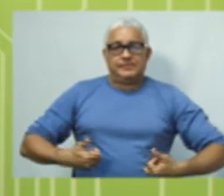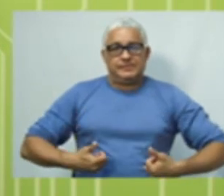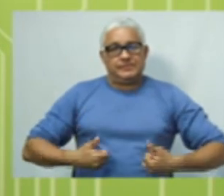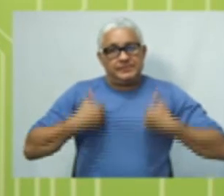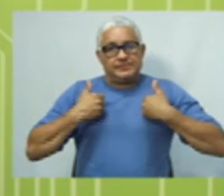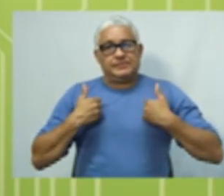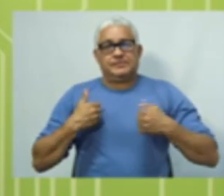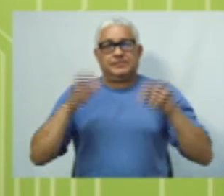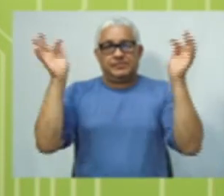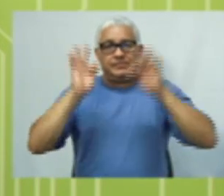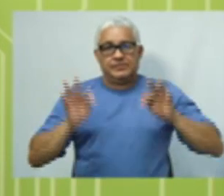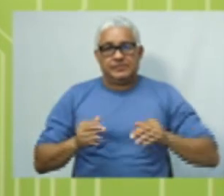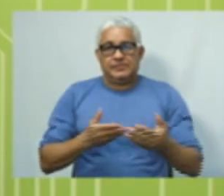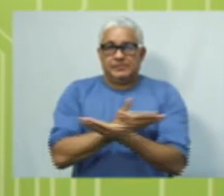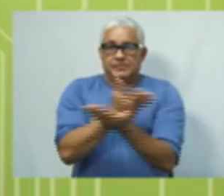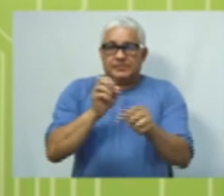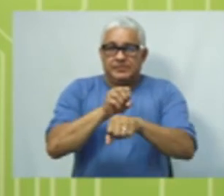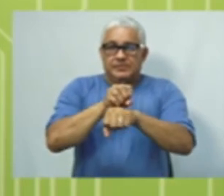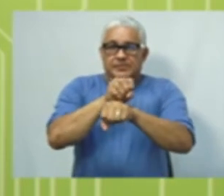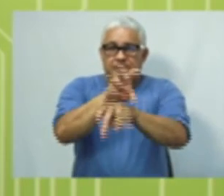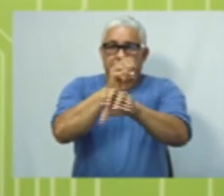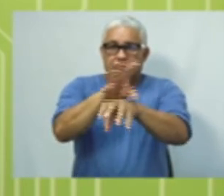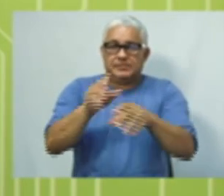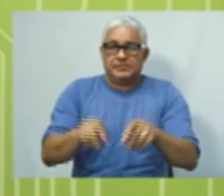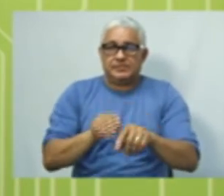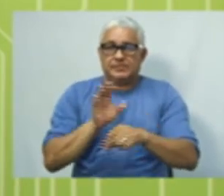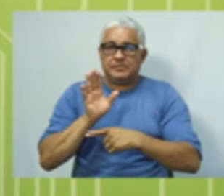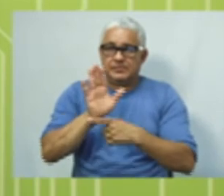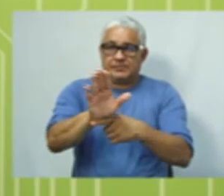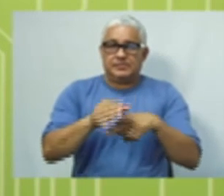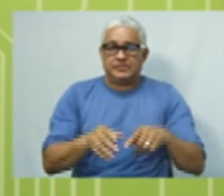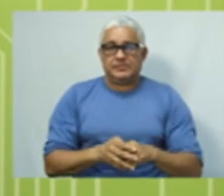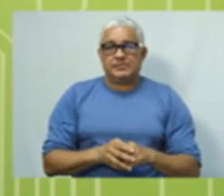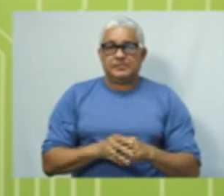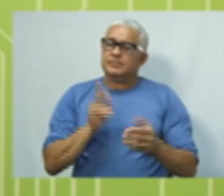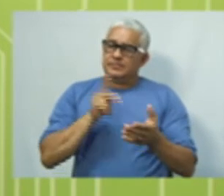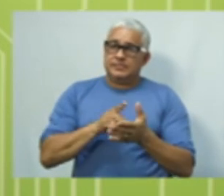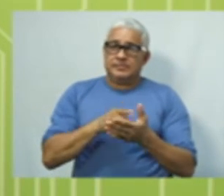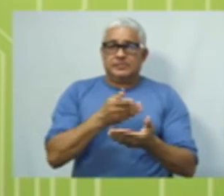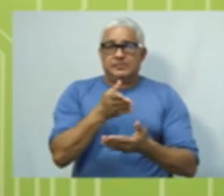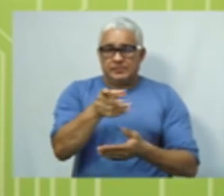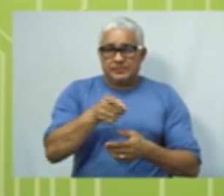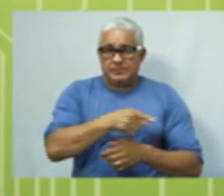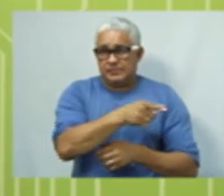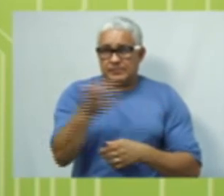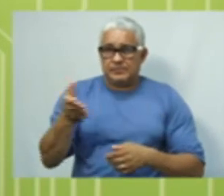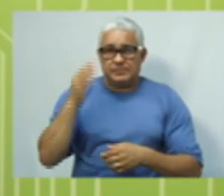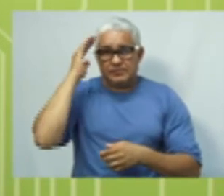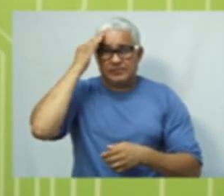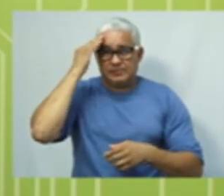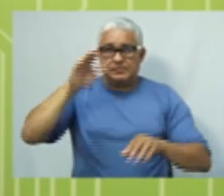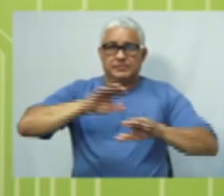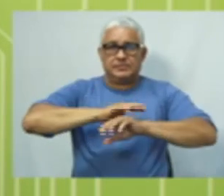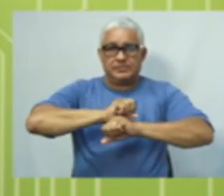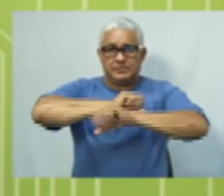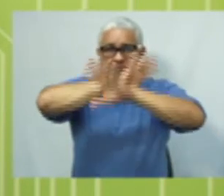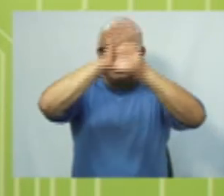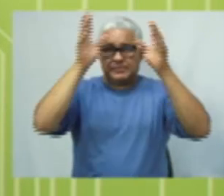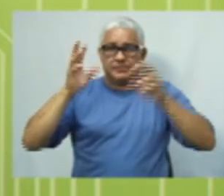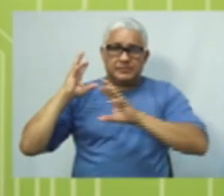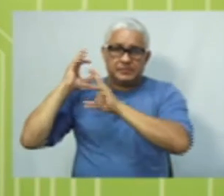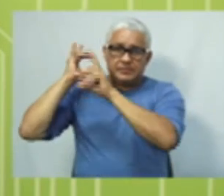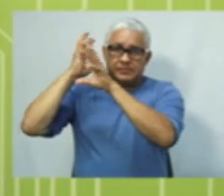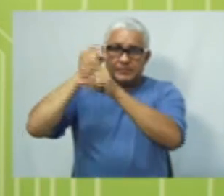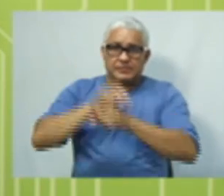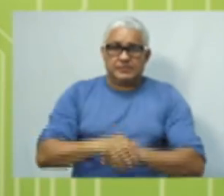aprendizado de vocês nessa disciplina. Espero, assim, sinceramente, que vocês possam ter compreendido a revisão,